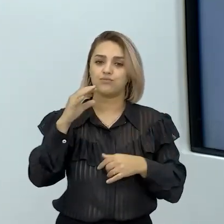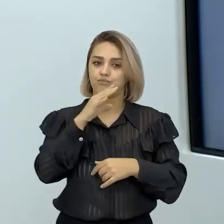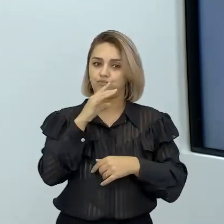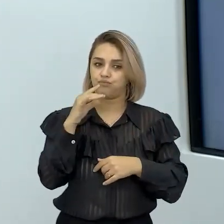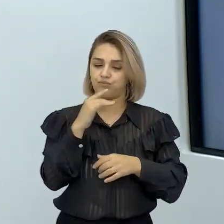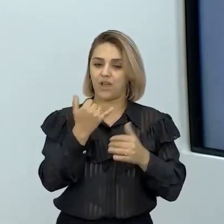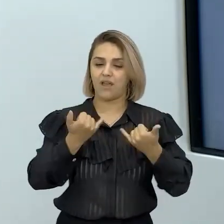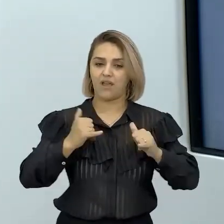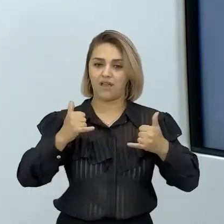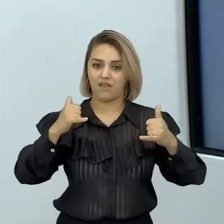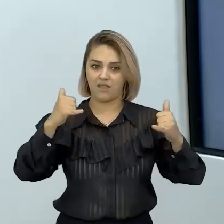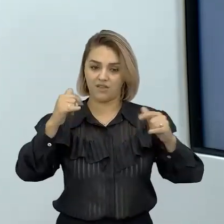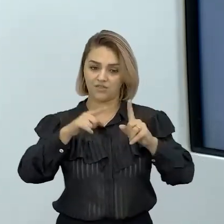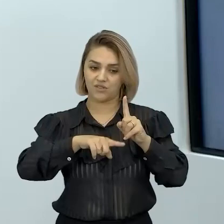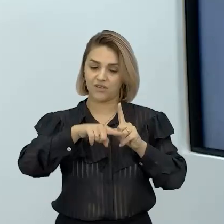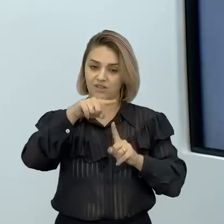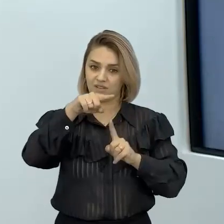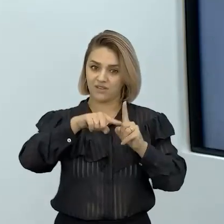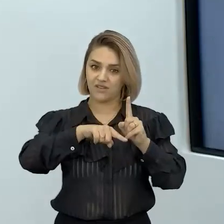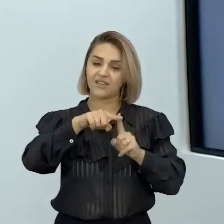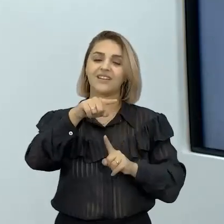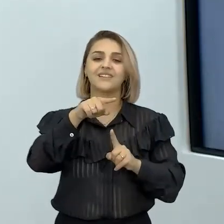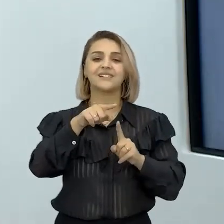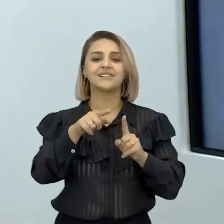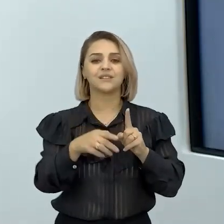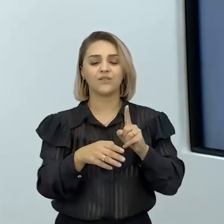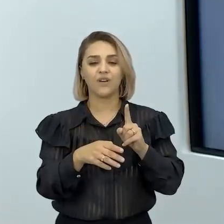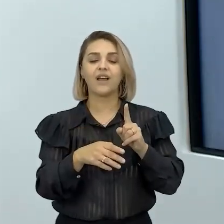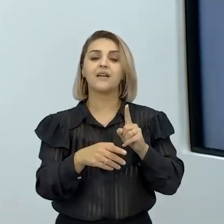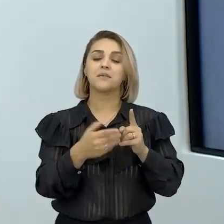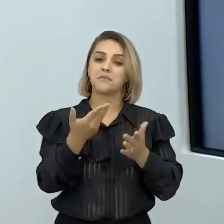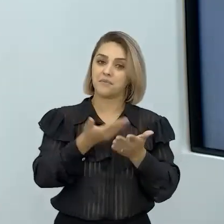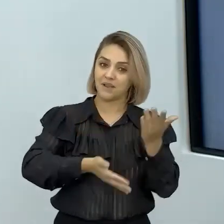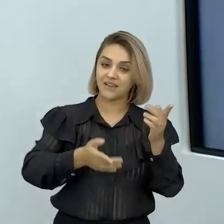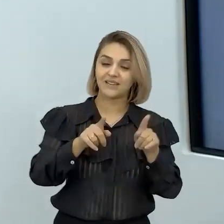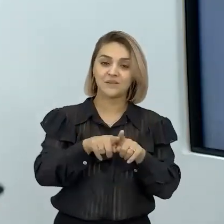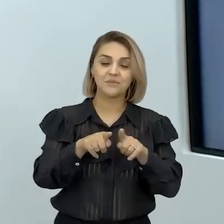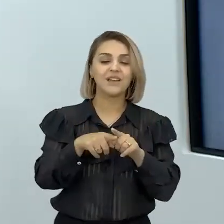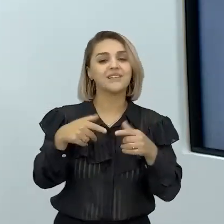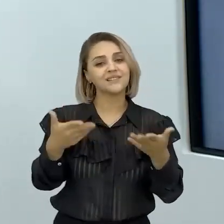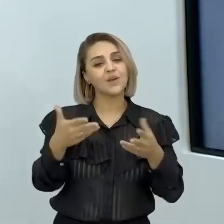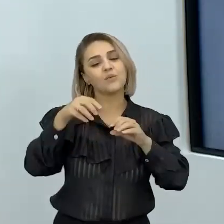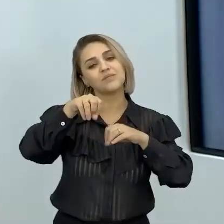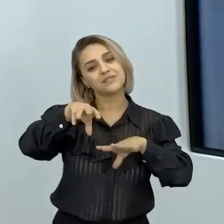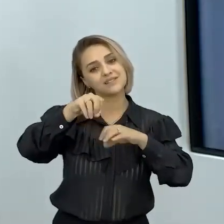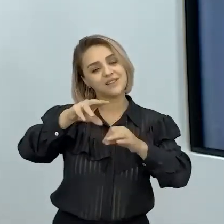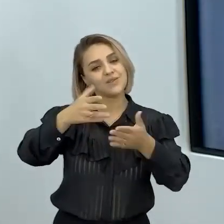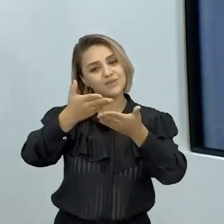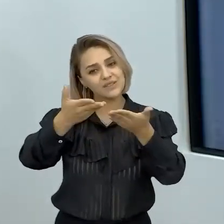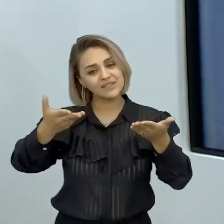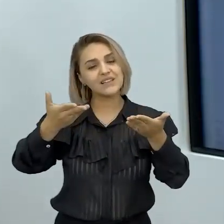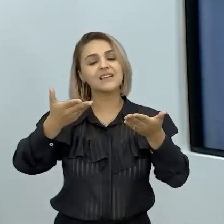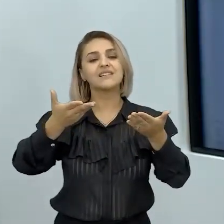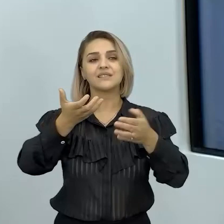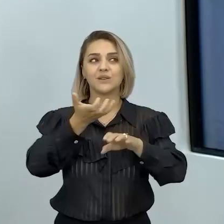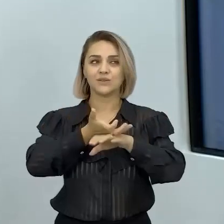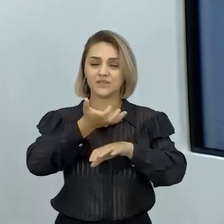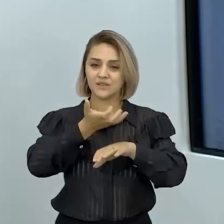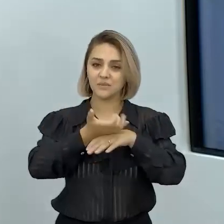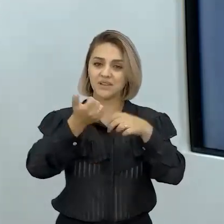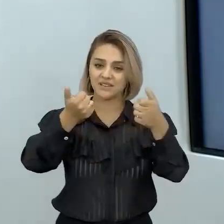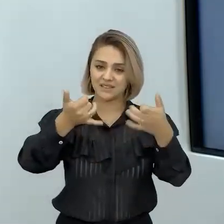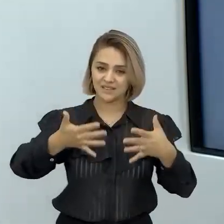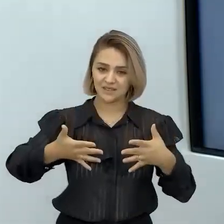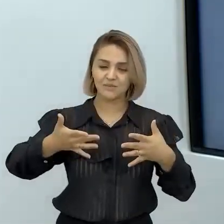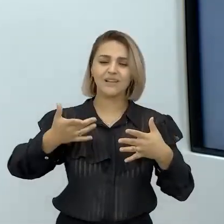e vão perder é por isso que a gente está te ensinando aqui é por isso que a gente tá aqui dando esse componente para você eficiência energética